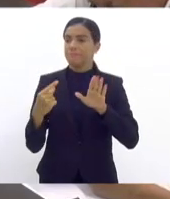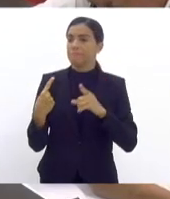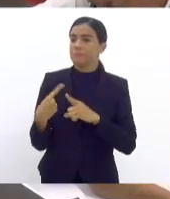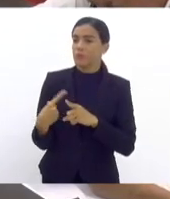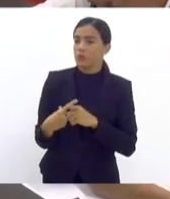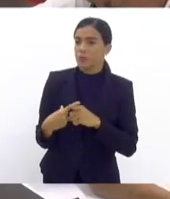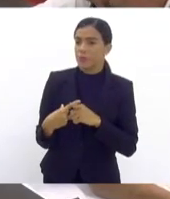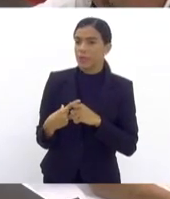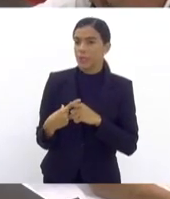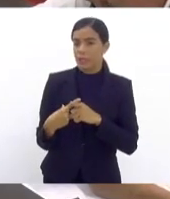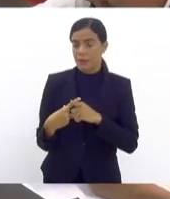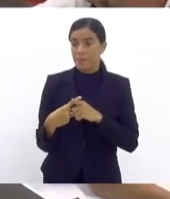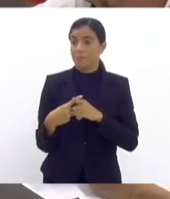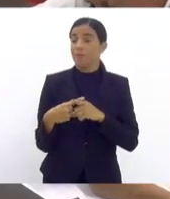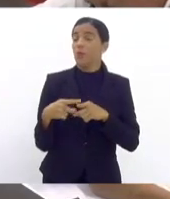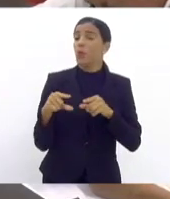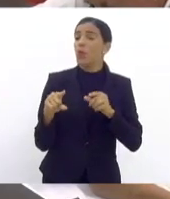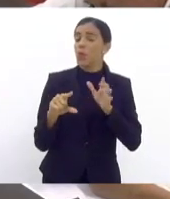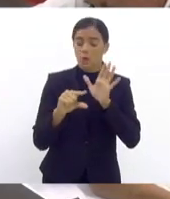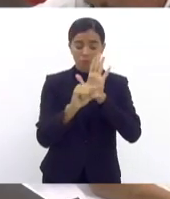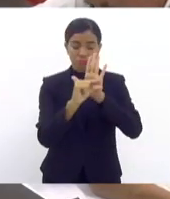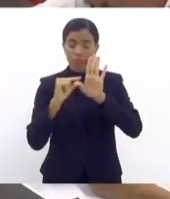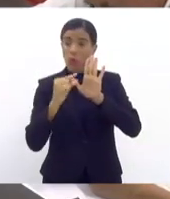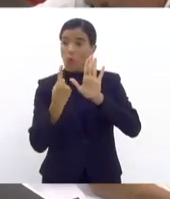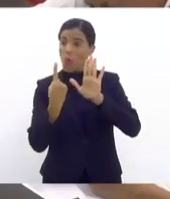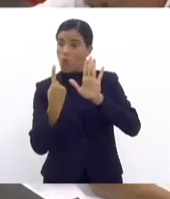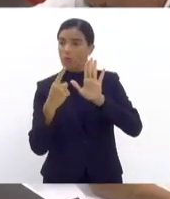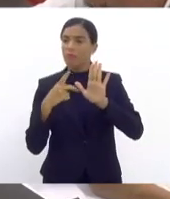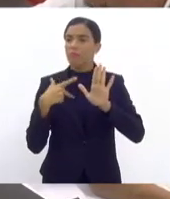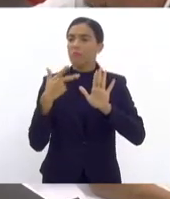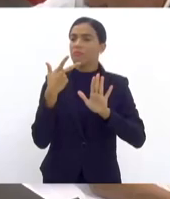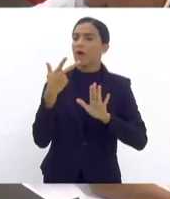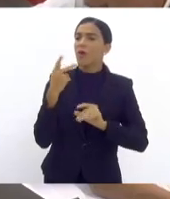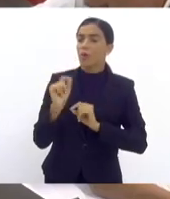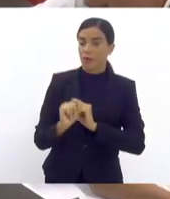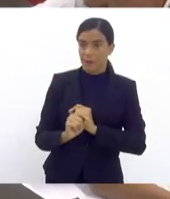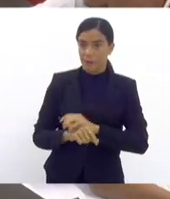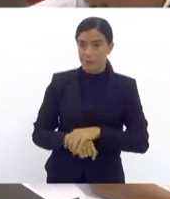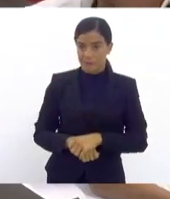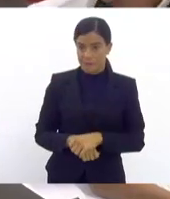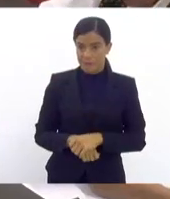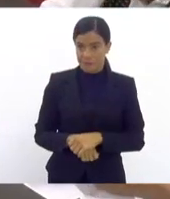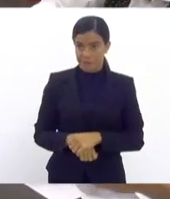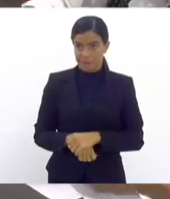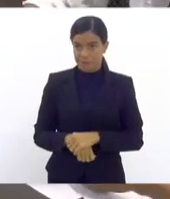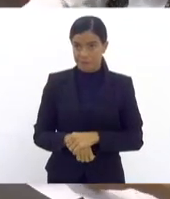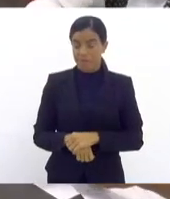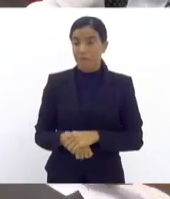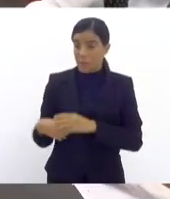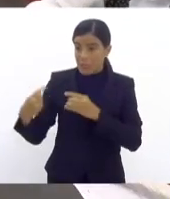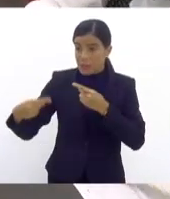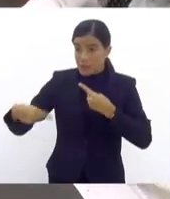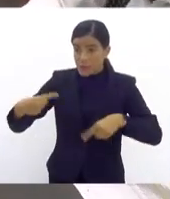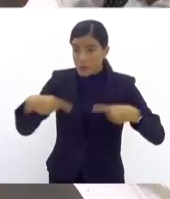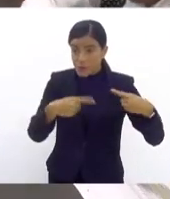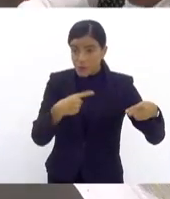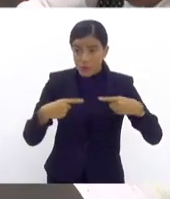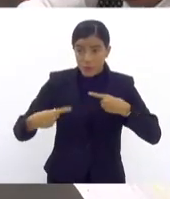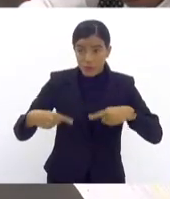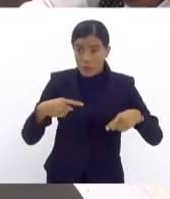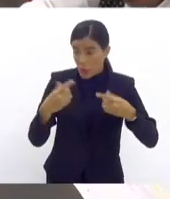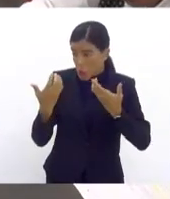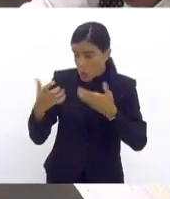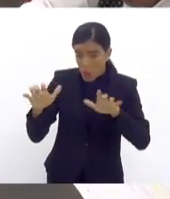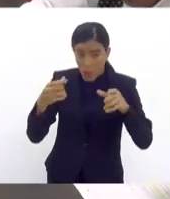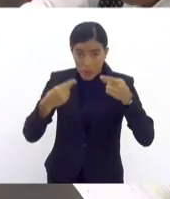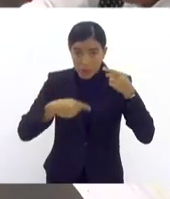o parágrafo único já fala exatamente o que está dizendo, então, contrário à emenda. Em discussão? Não havendo quem queira